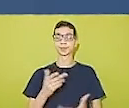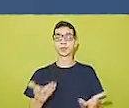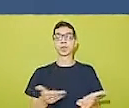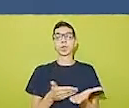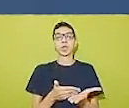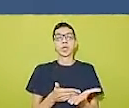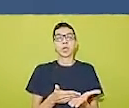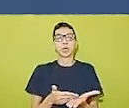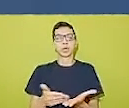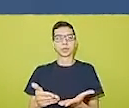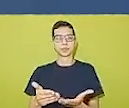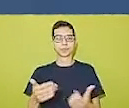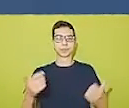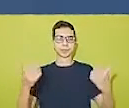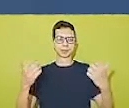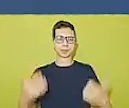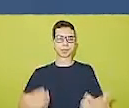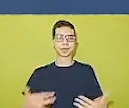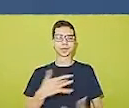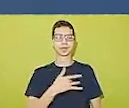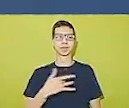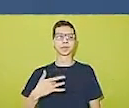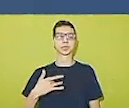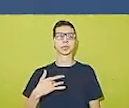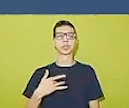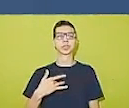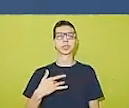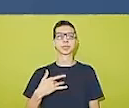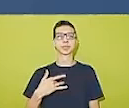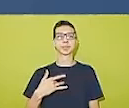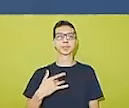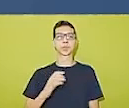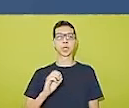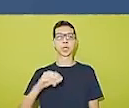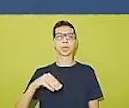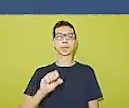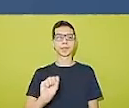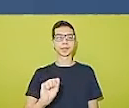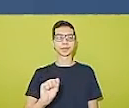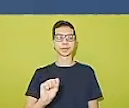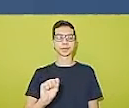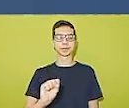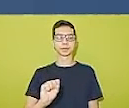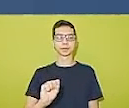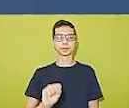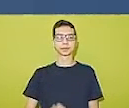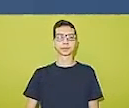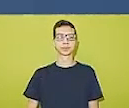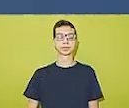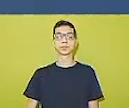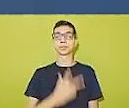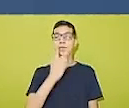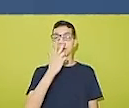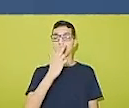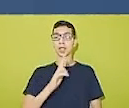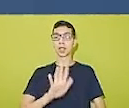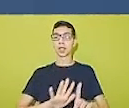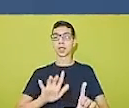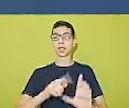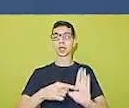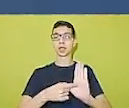definição de saúde da OMS. Doutora, acho que fechou a apresentação, só um minutinho. Tá.